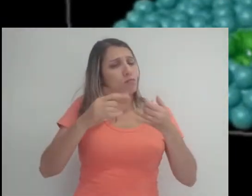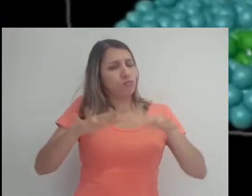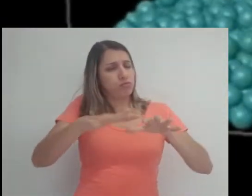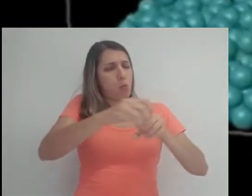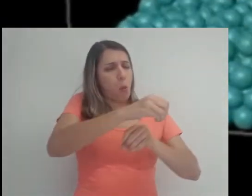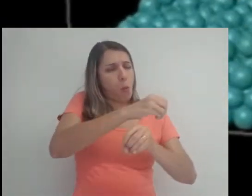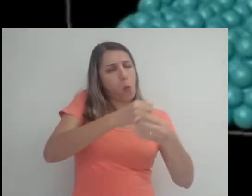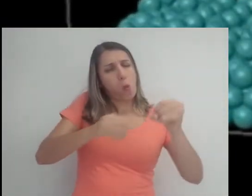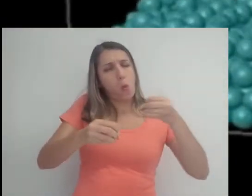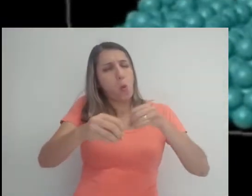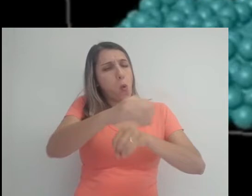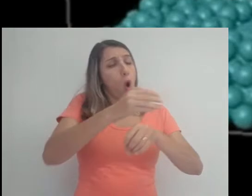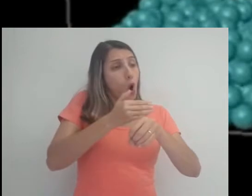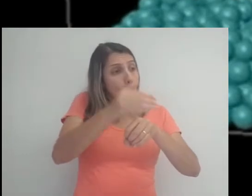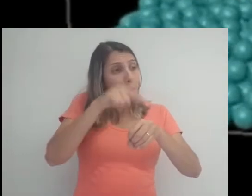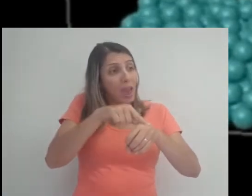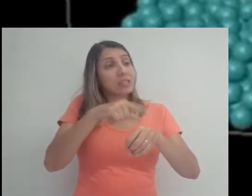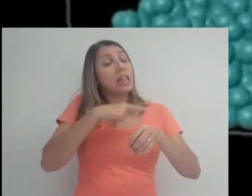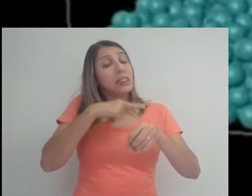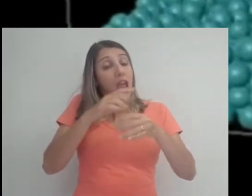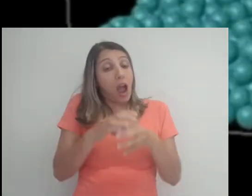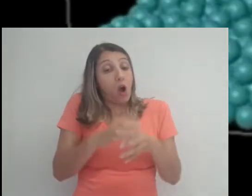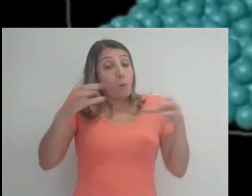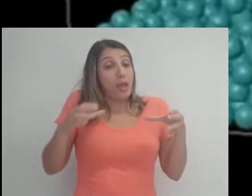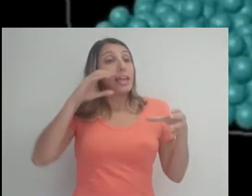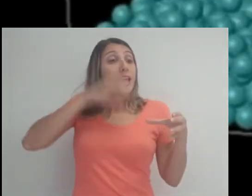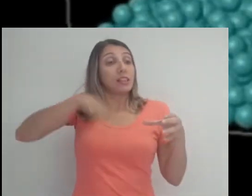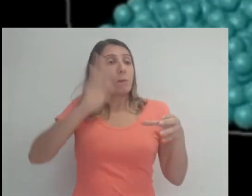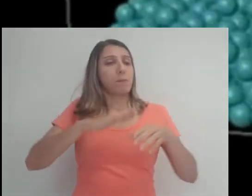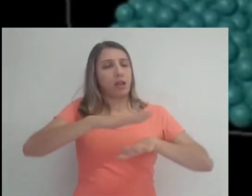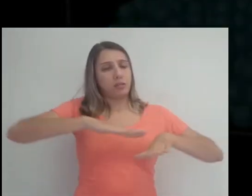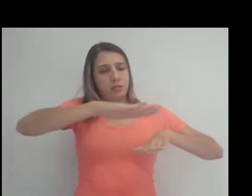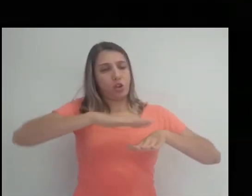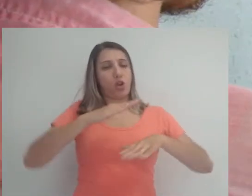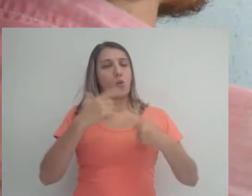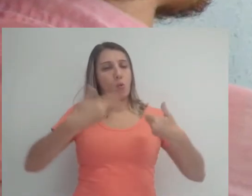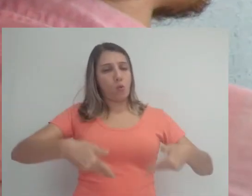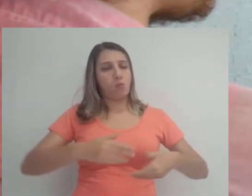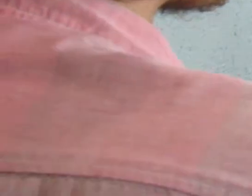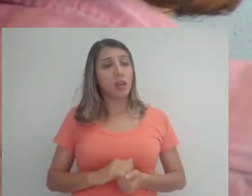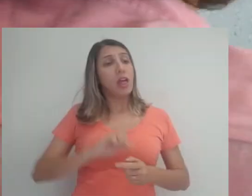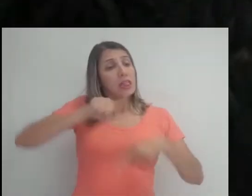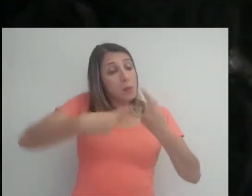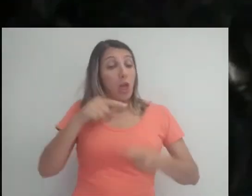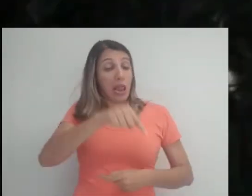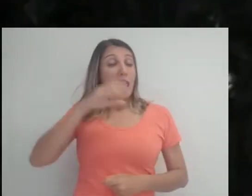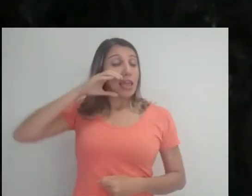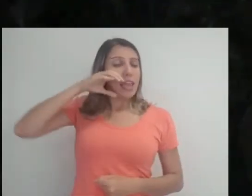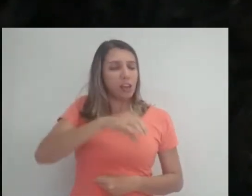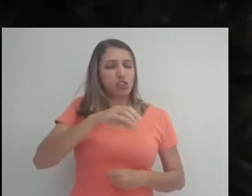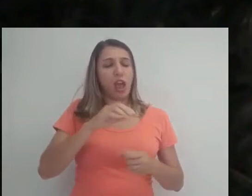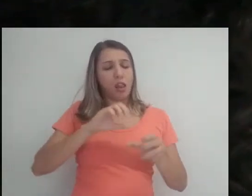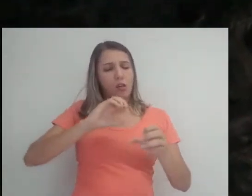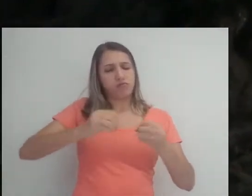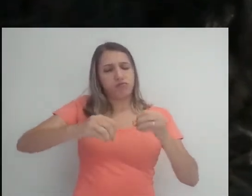Essa vibração que as moléculas ganham provoca um aumento de temperatura do corpo. Muito interessante. Ao ficarem